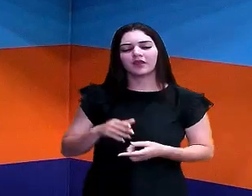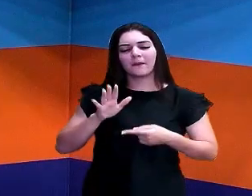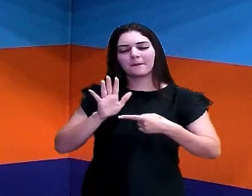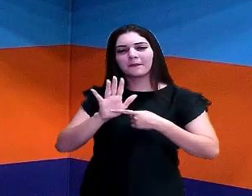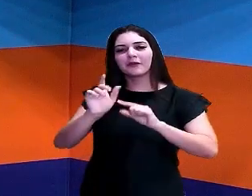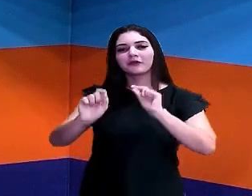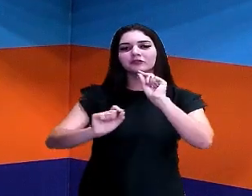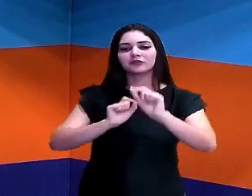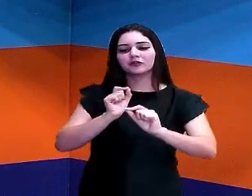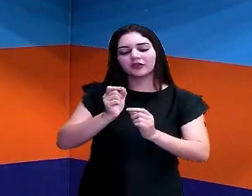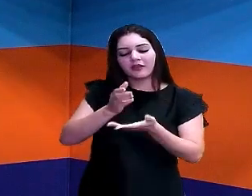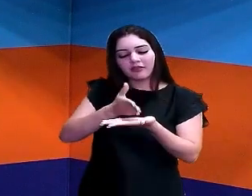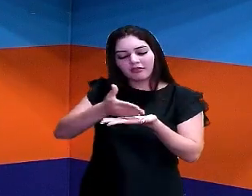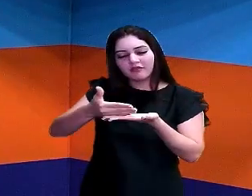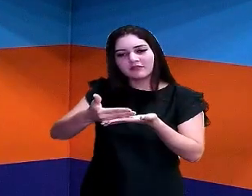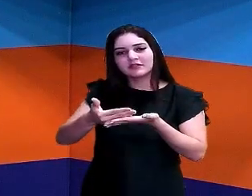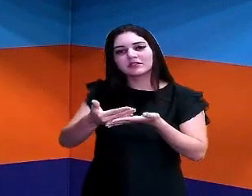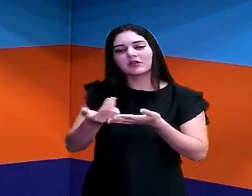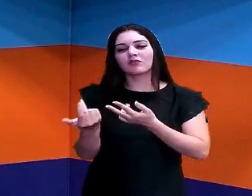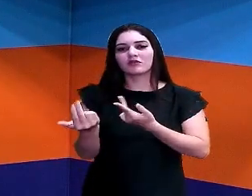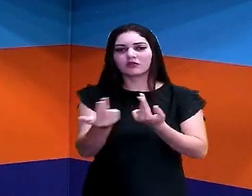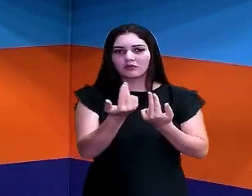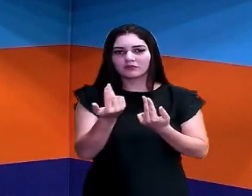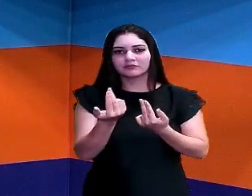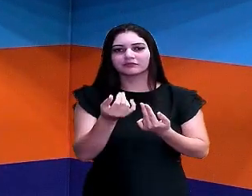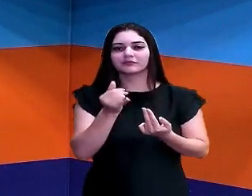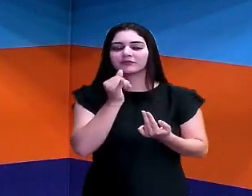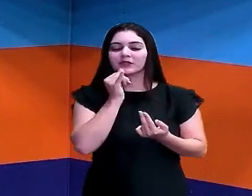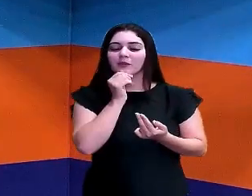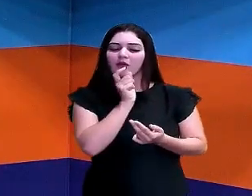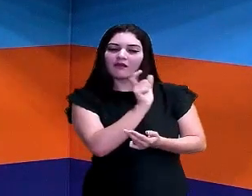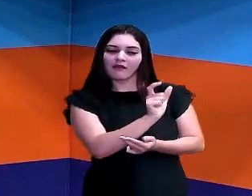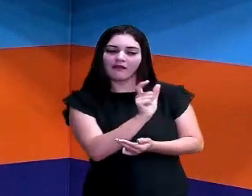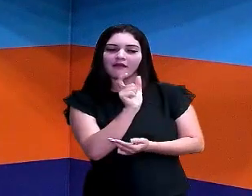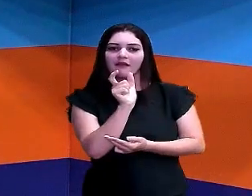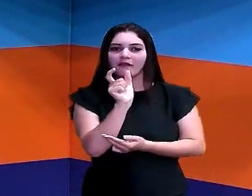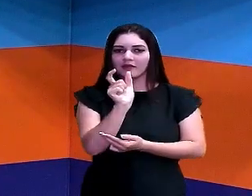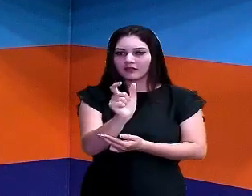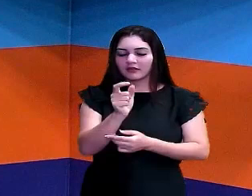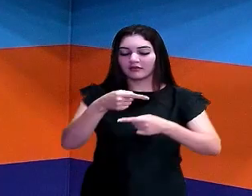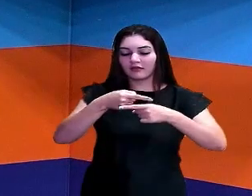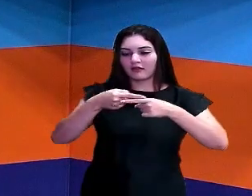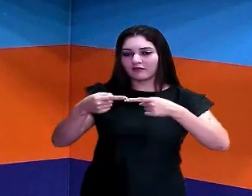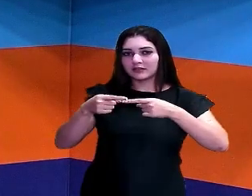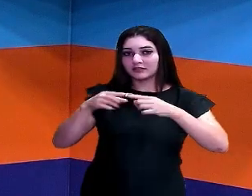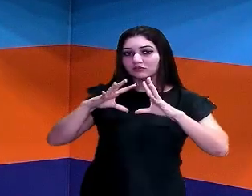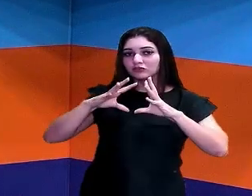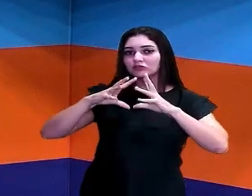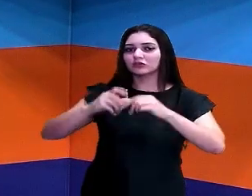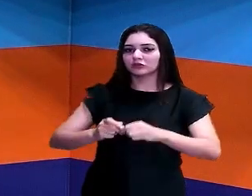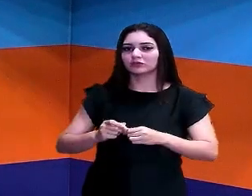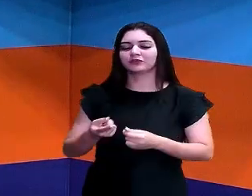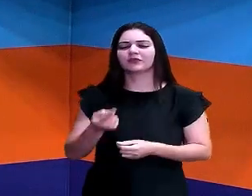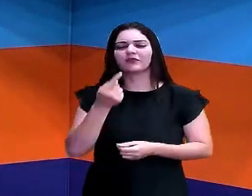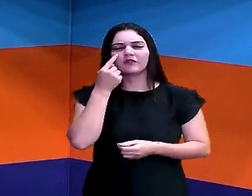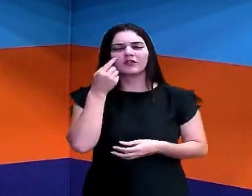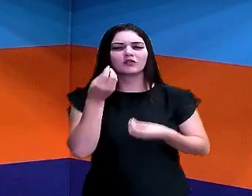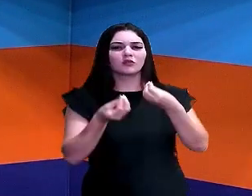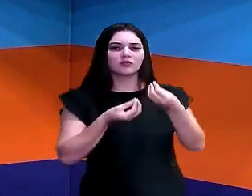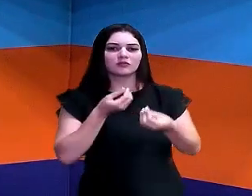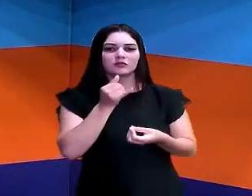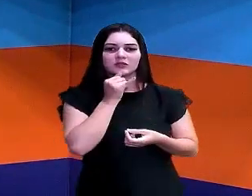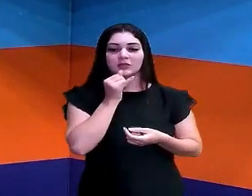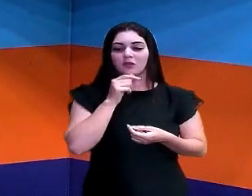determina a divisão de partes iguais, sendo que cada parte é uma fração do inteiro. Então, vejamos aqui, ó, eu tenho